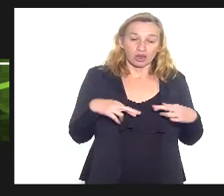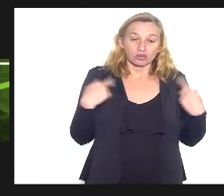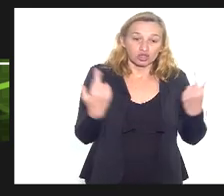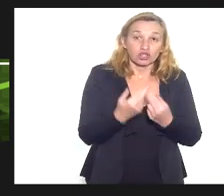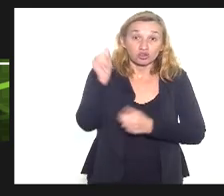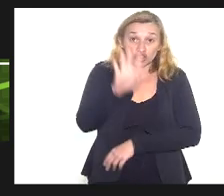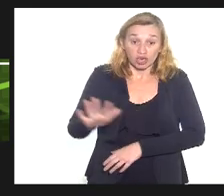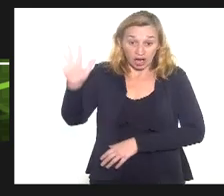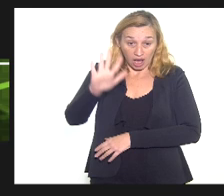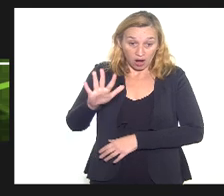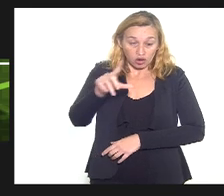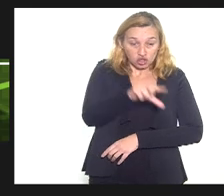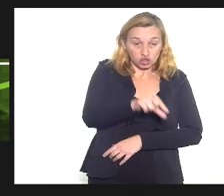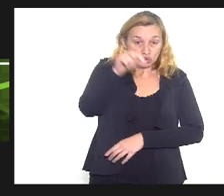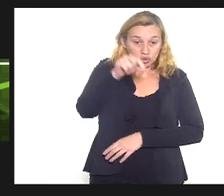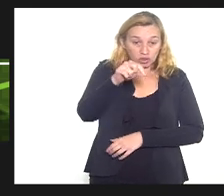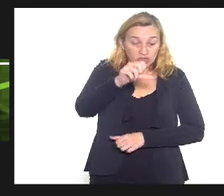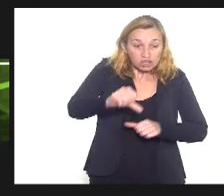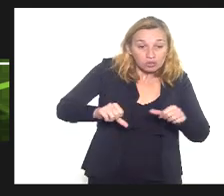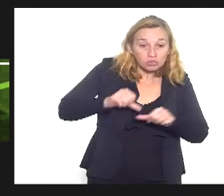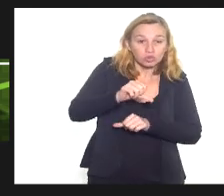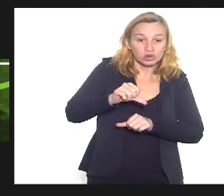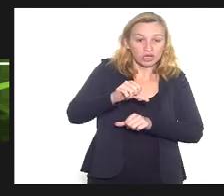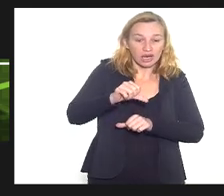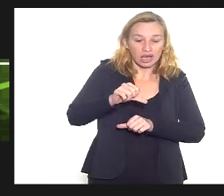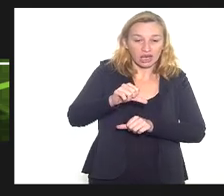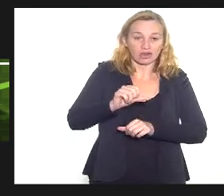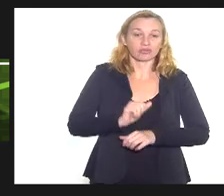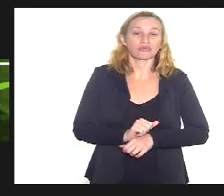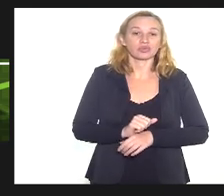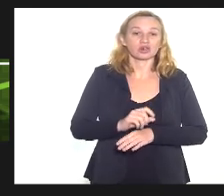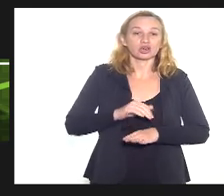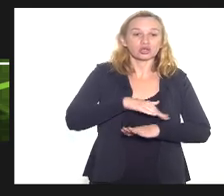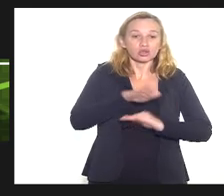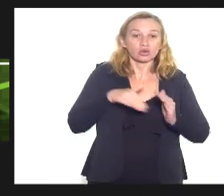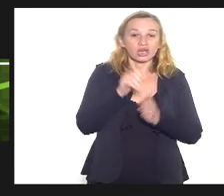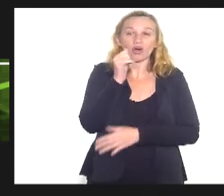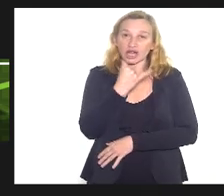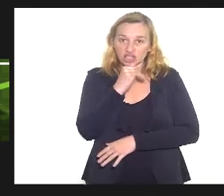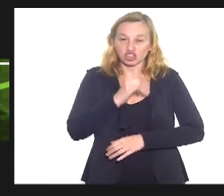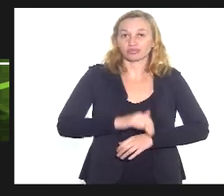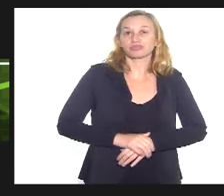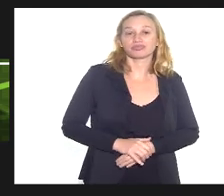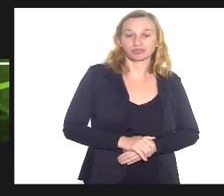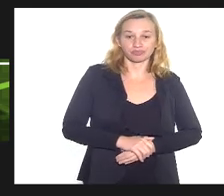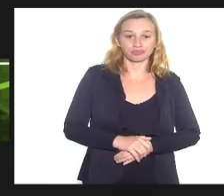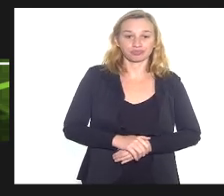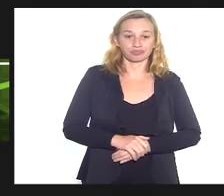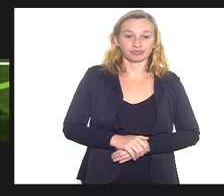decisão de mudar a denominação da empresa. Então, nós passamos a nos chamar Total Energy.